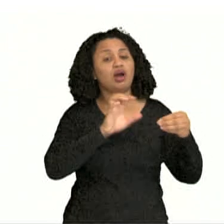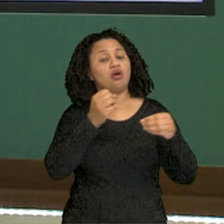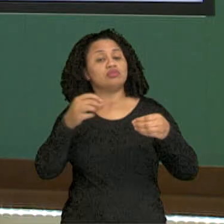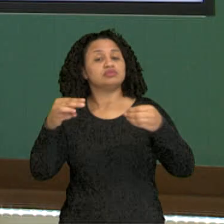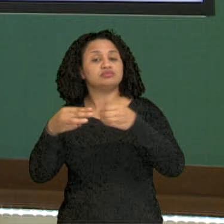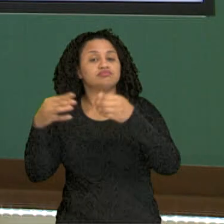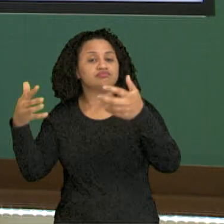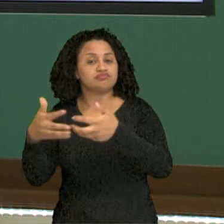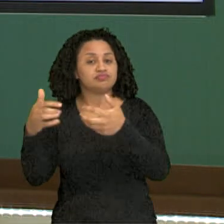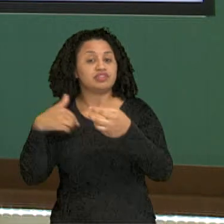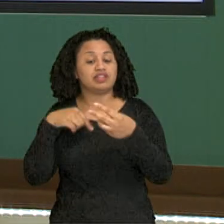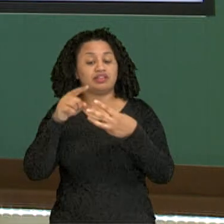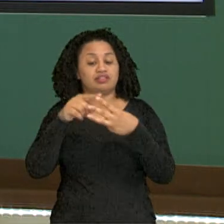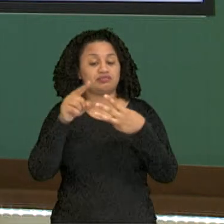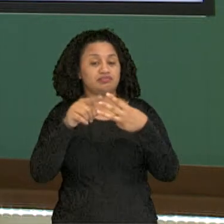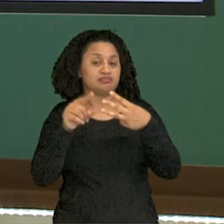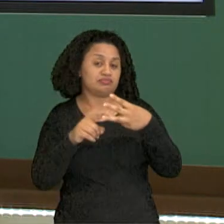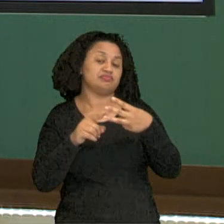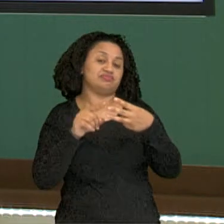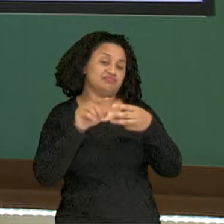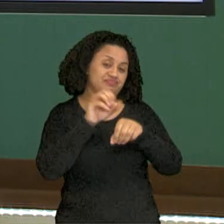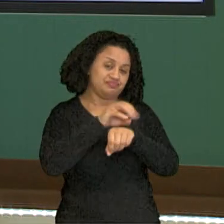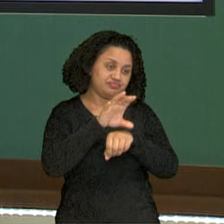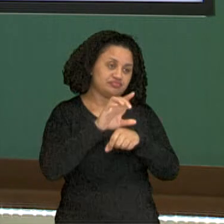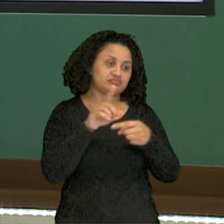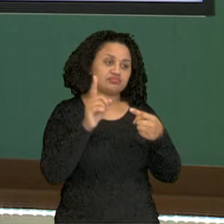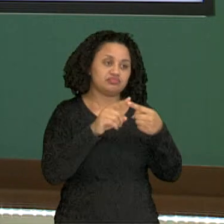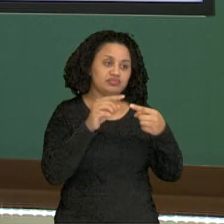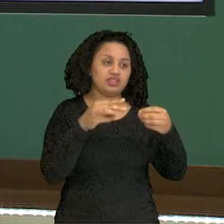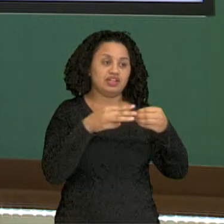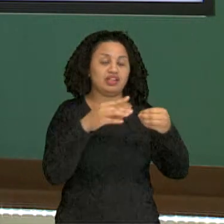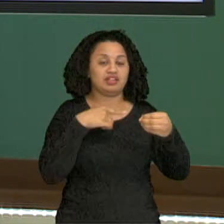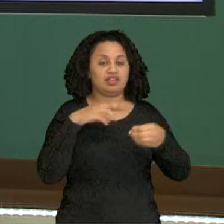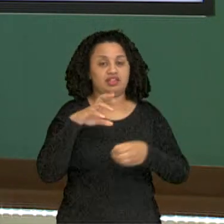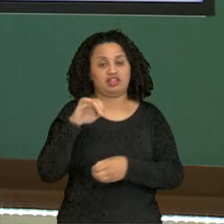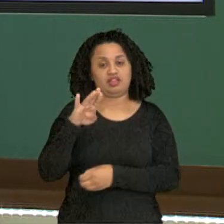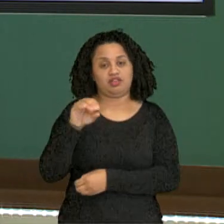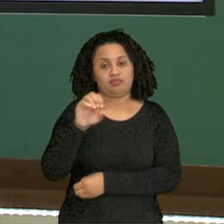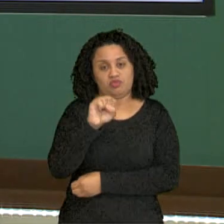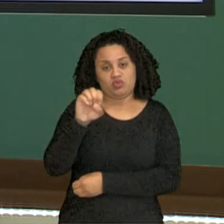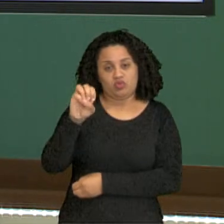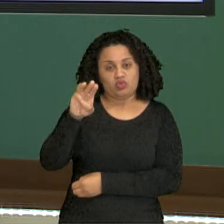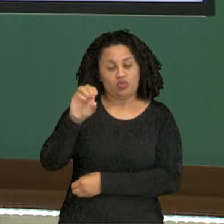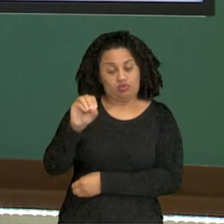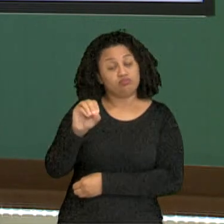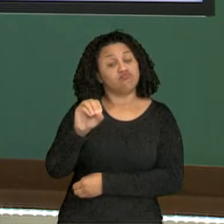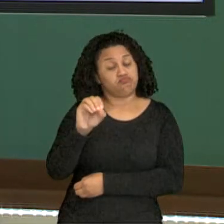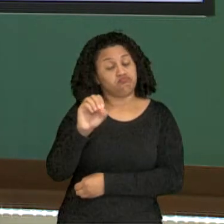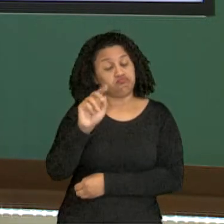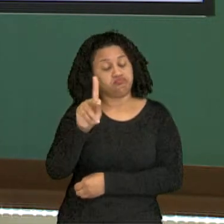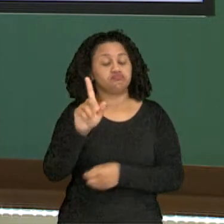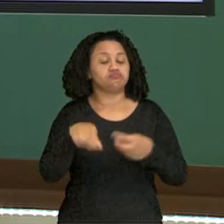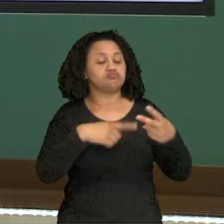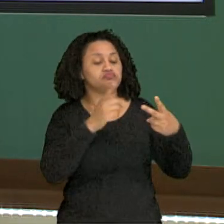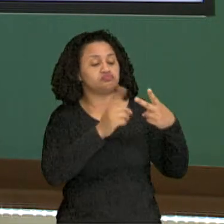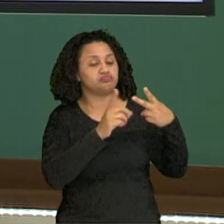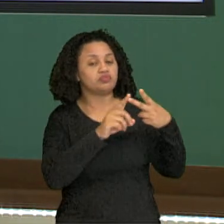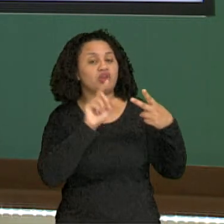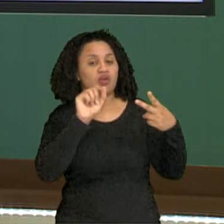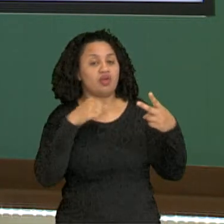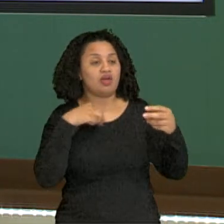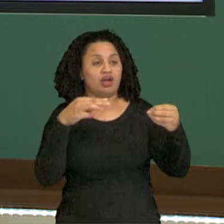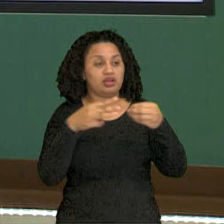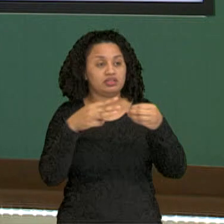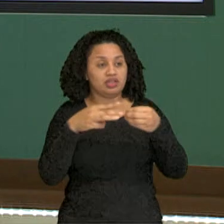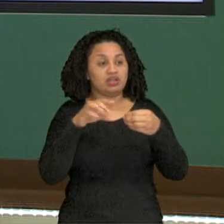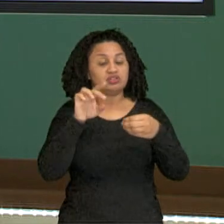Tem 3 pistas. 3 pistas. A célula possui ribossomos. Primeira pista. Segunda, a